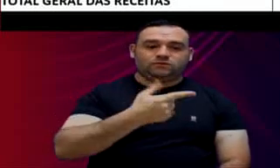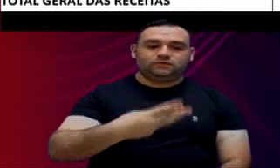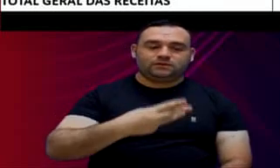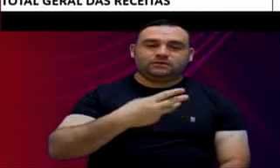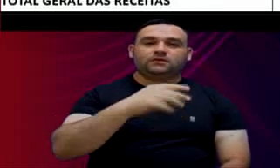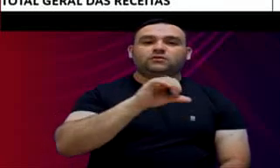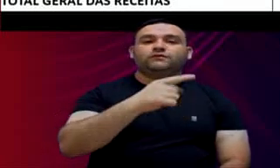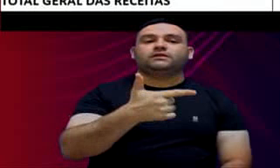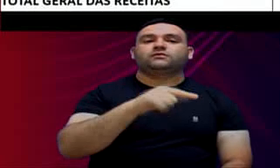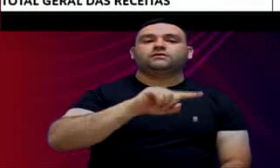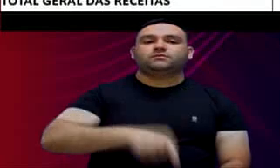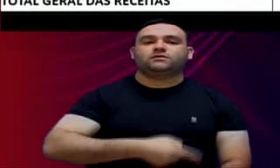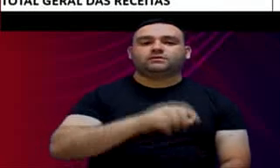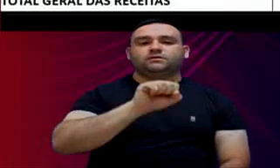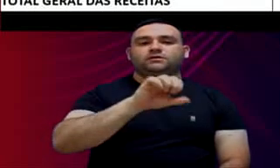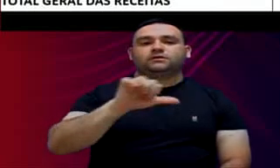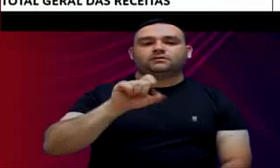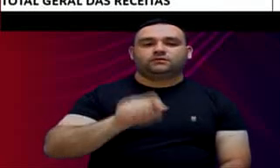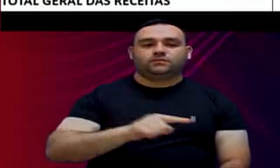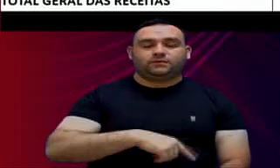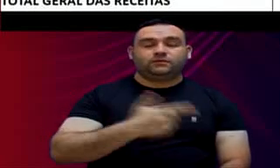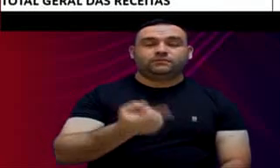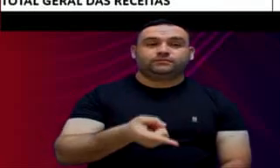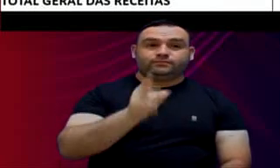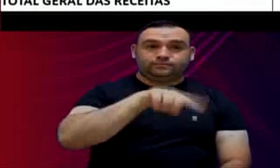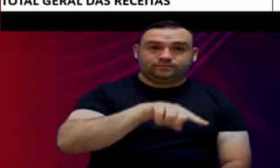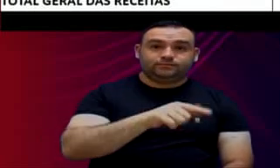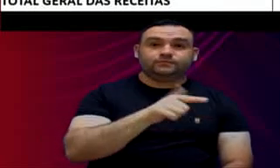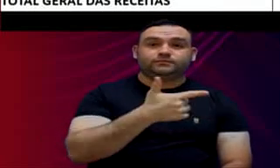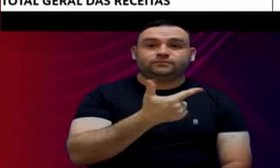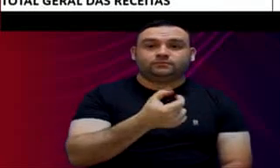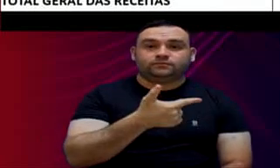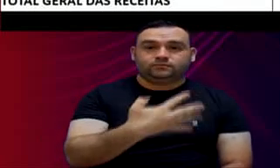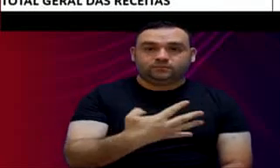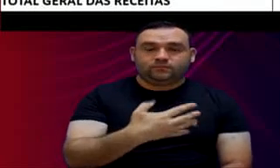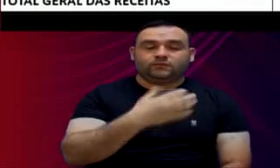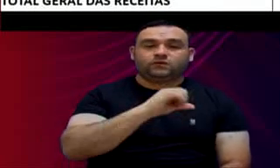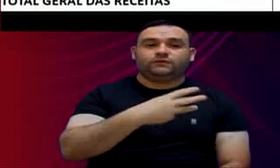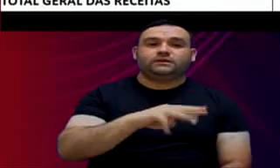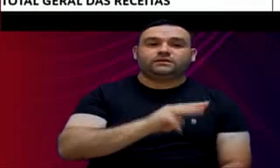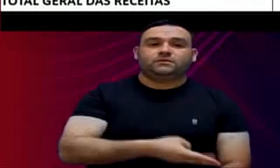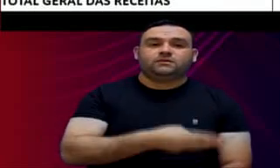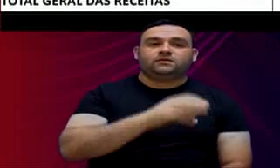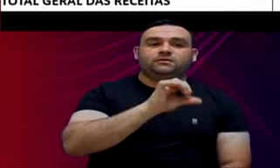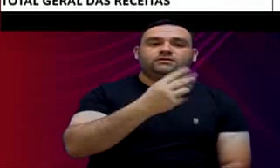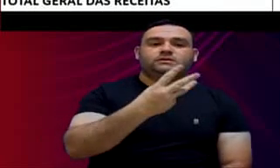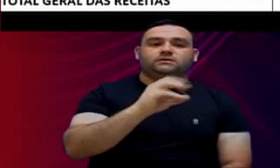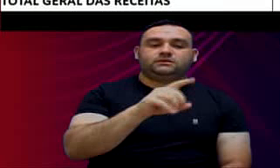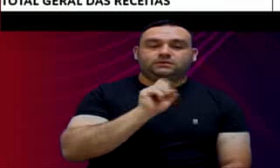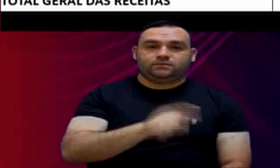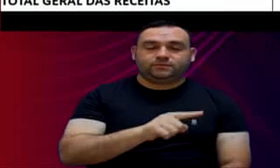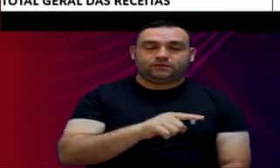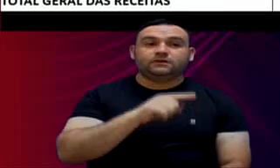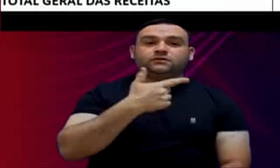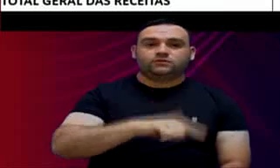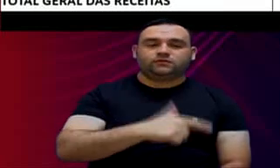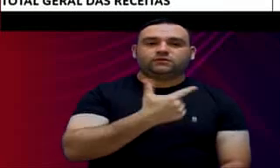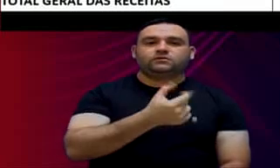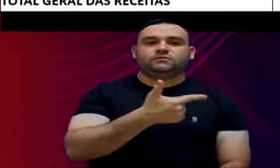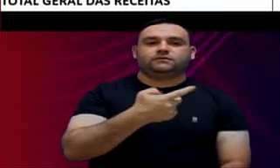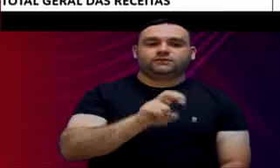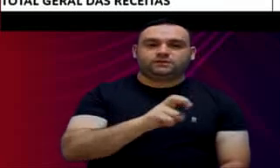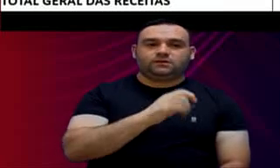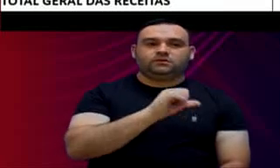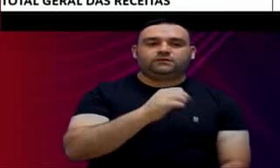2023 92 milhões e 89 mil estimativa para 2024 93 milhões 930 mil estimativa para